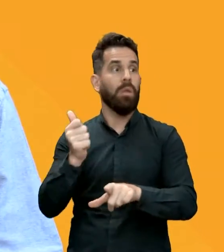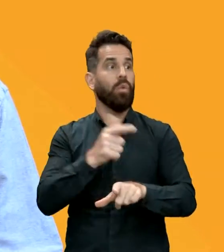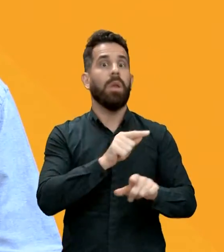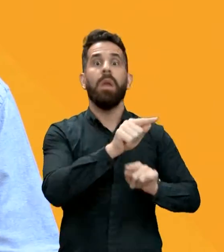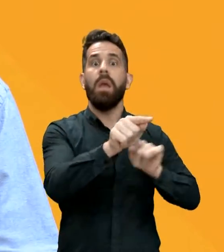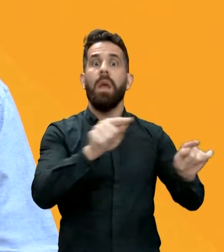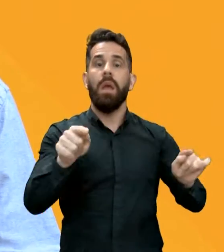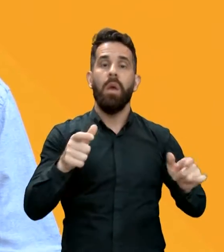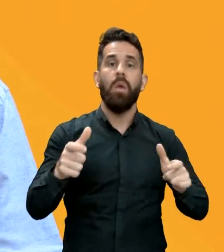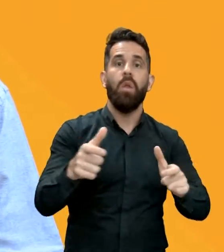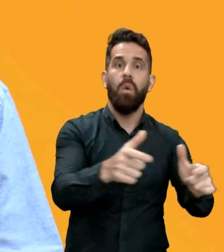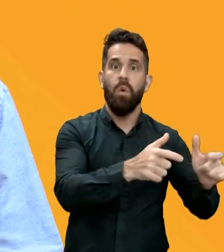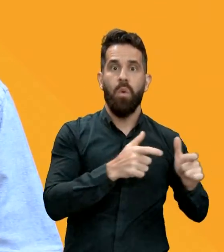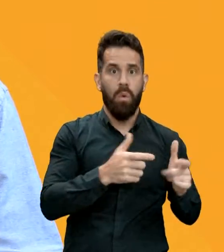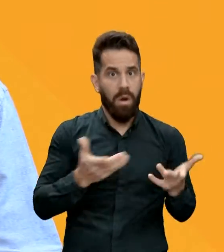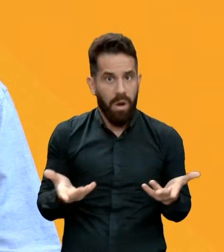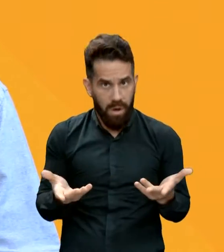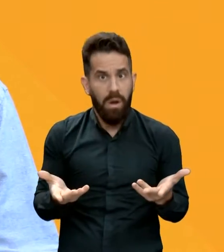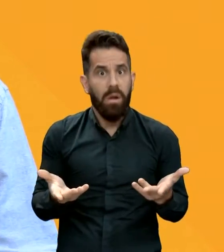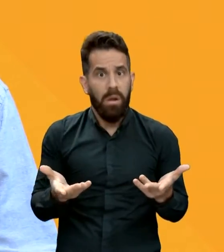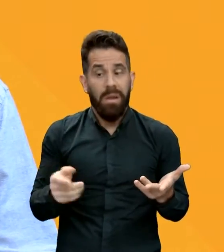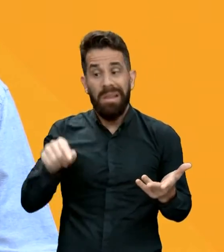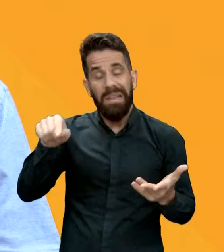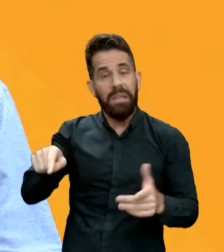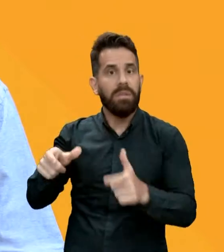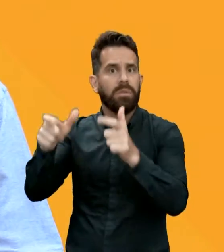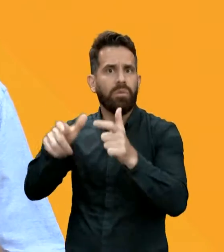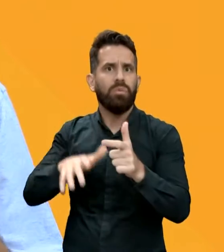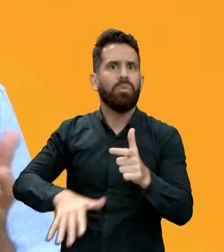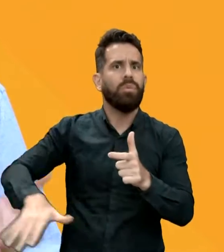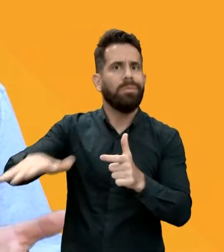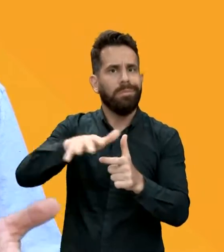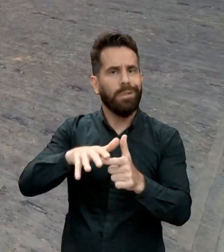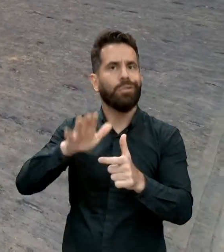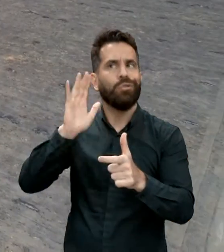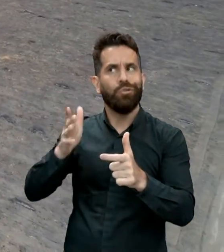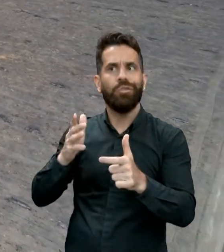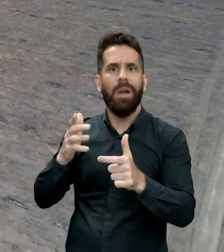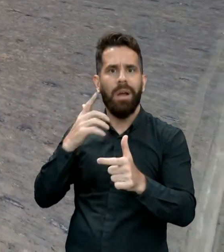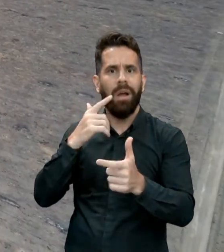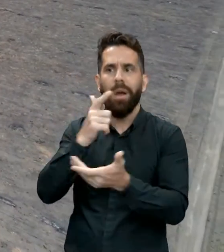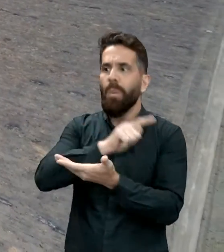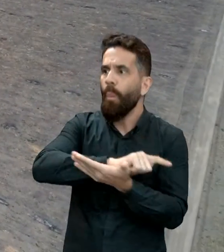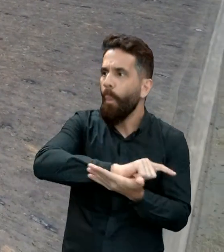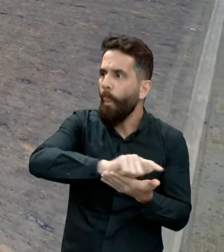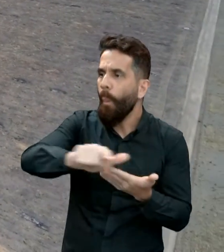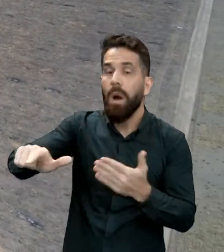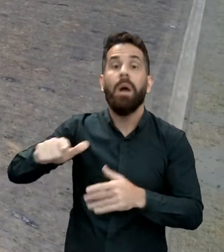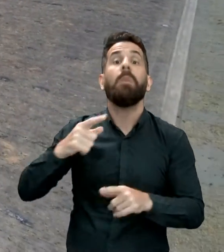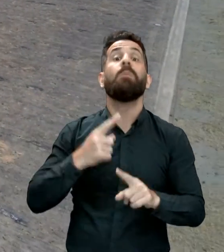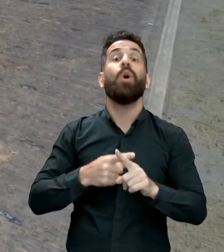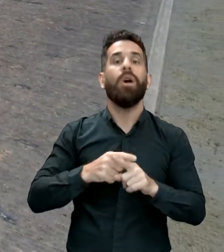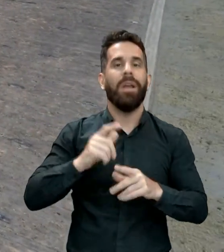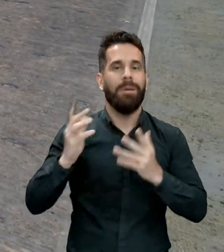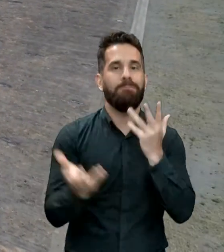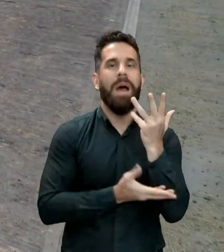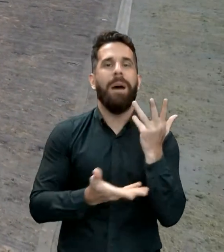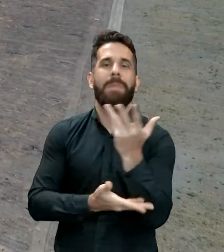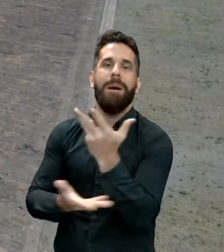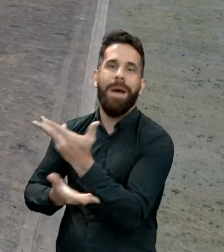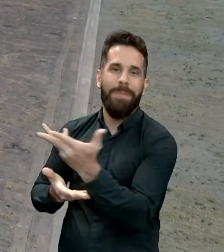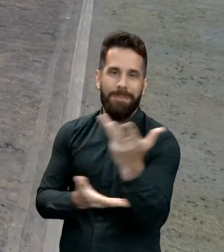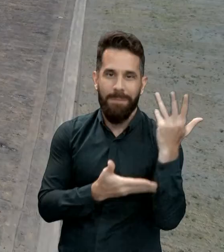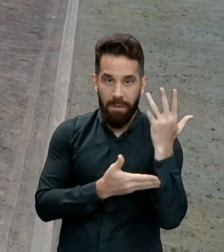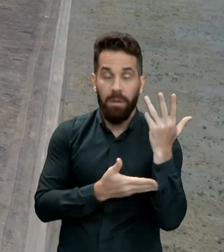ameaçadas no cenário em que você considera eh as áreas que já foram perdidas por causa do desmatamento os resultados da